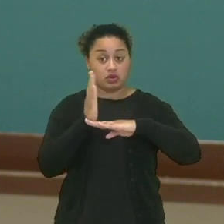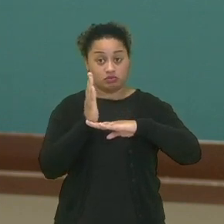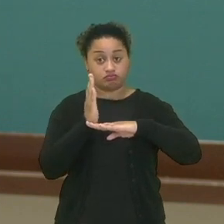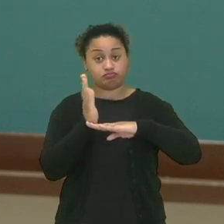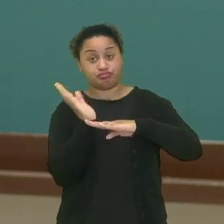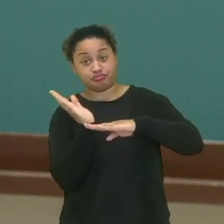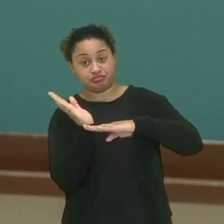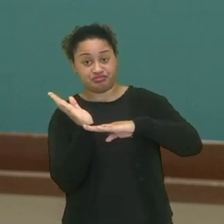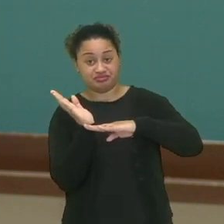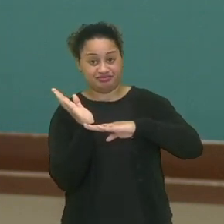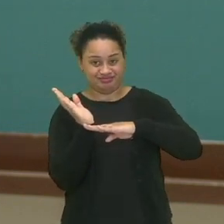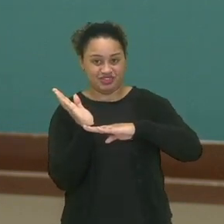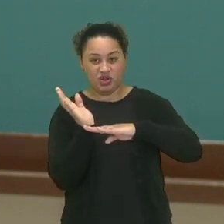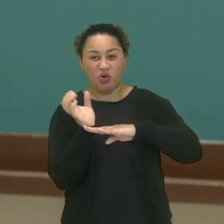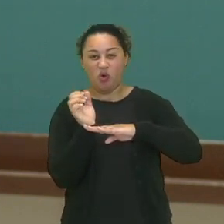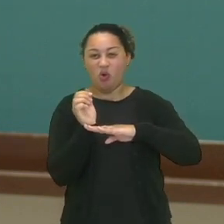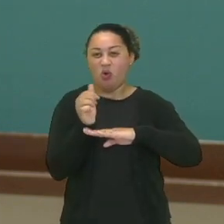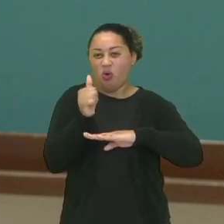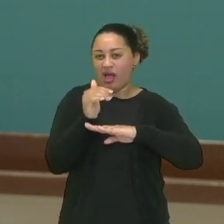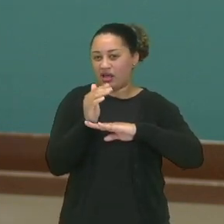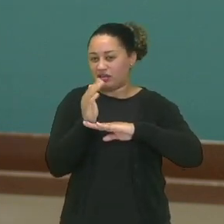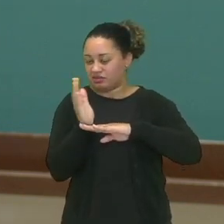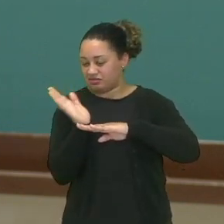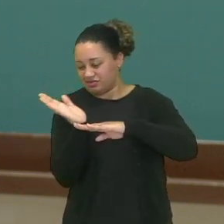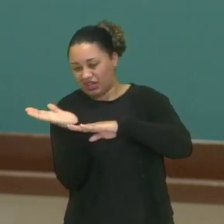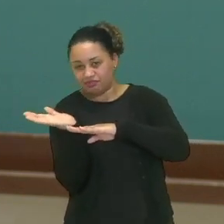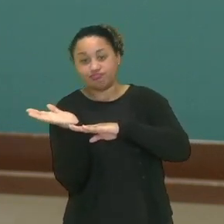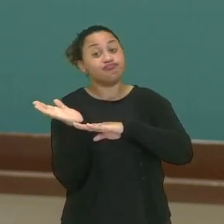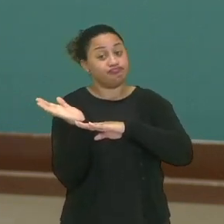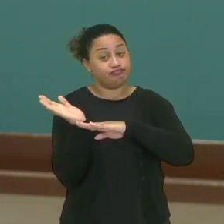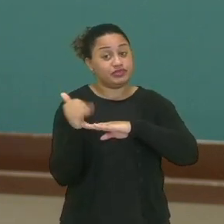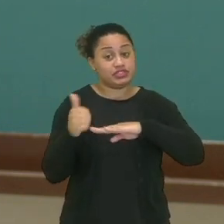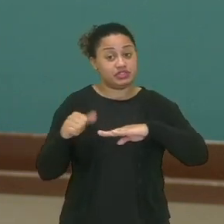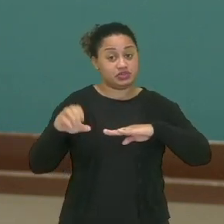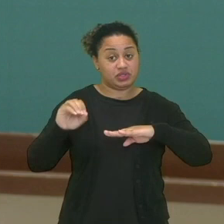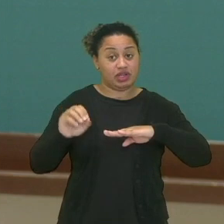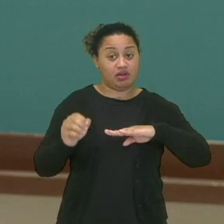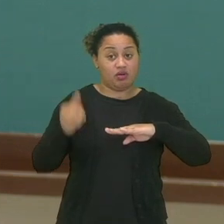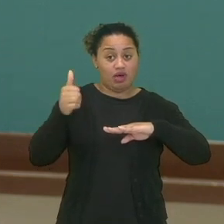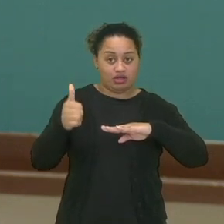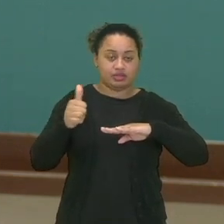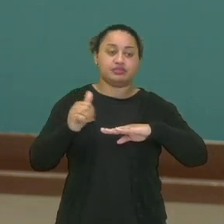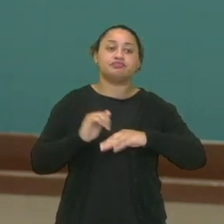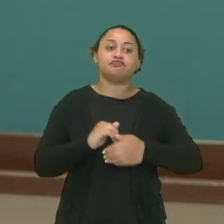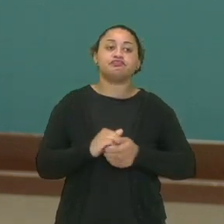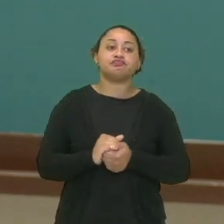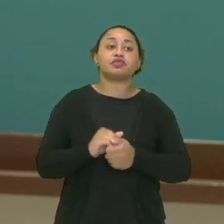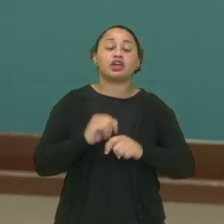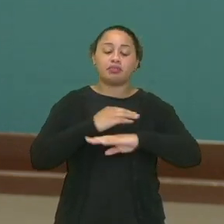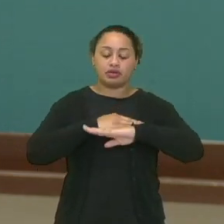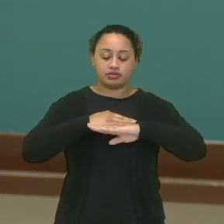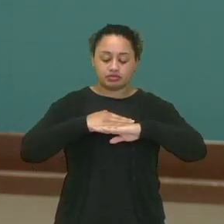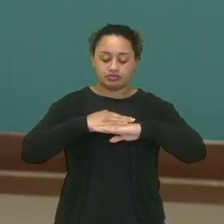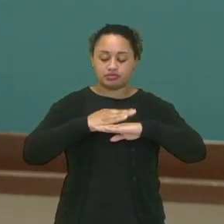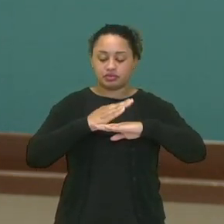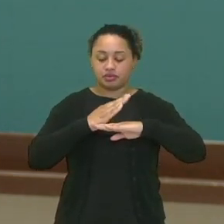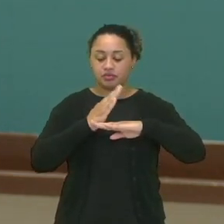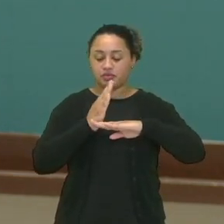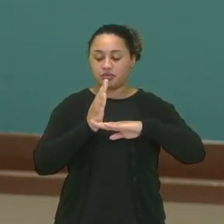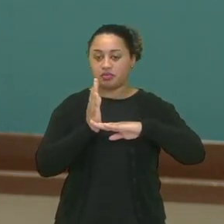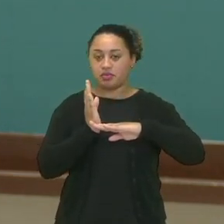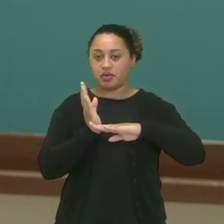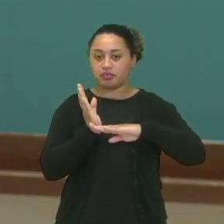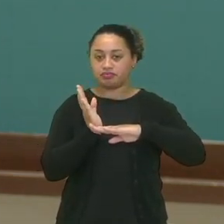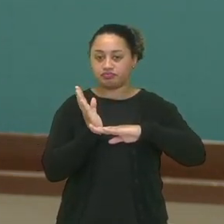ó. Quase fechando, se continuasse ia fechar lá o 180, né? Fechar a meia volta, tá? Mas esse é 135, é